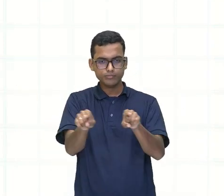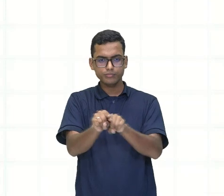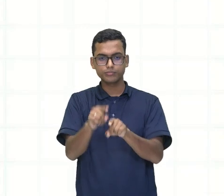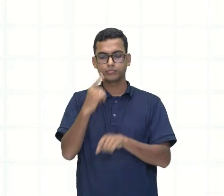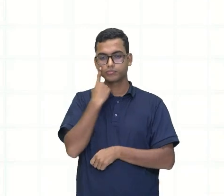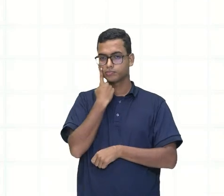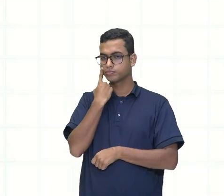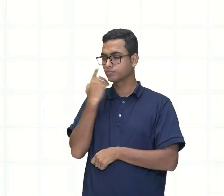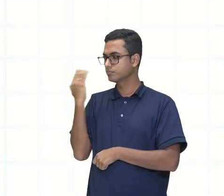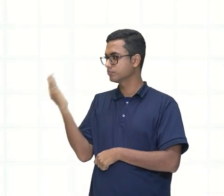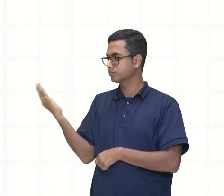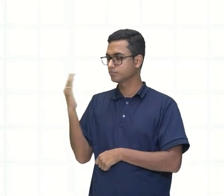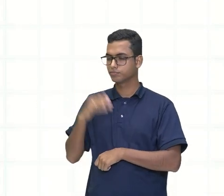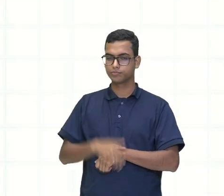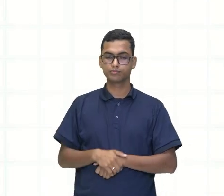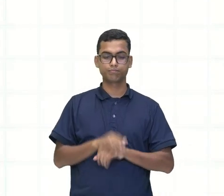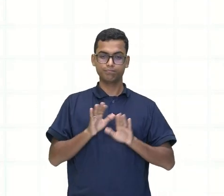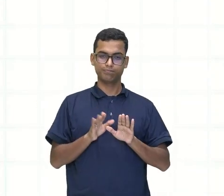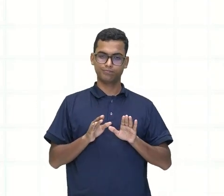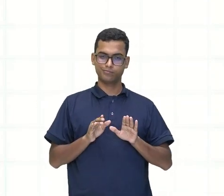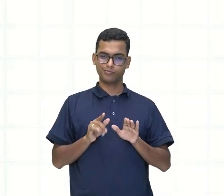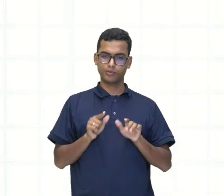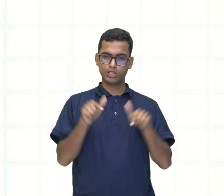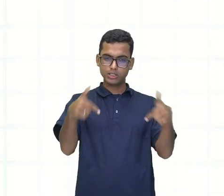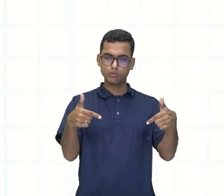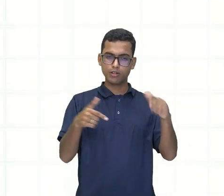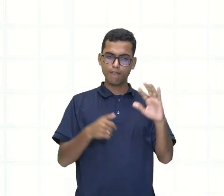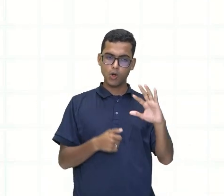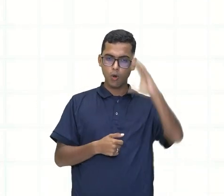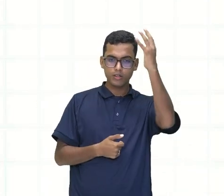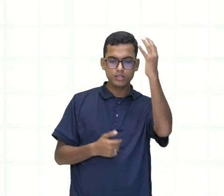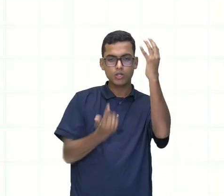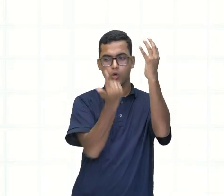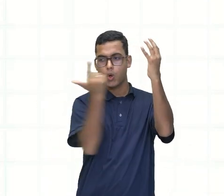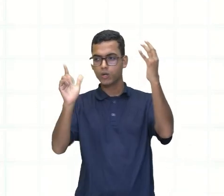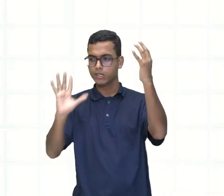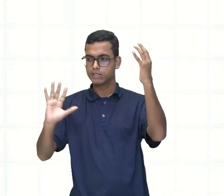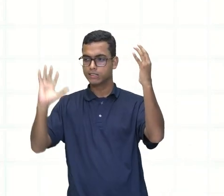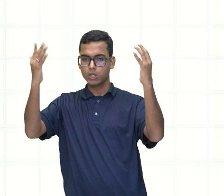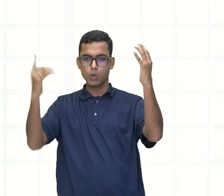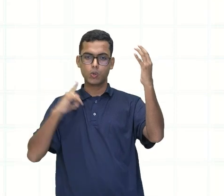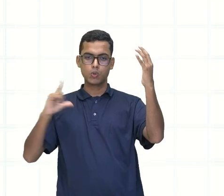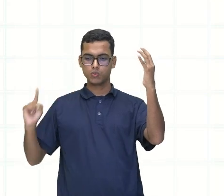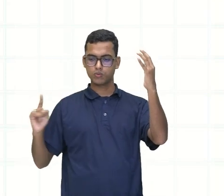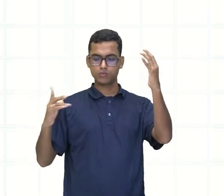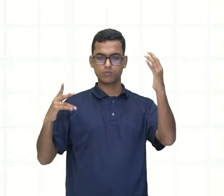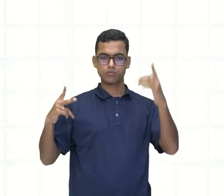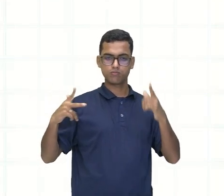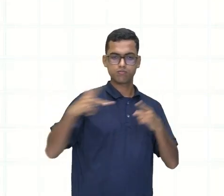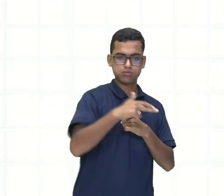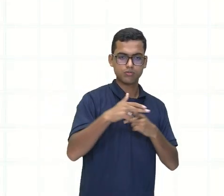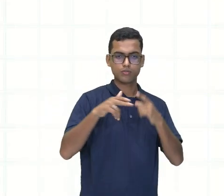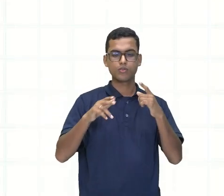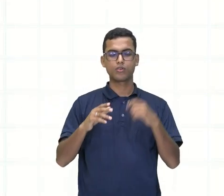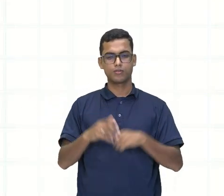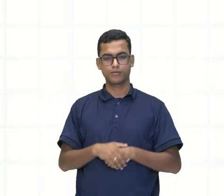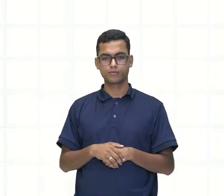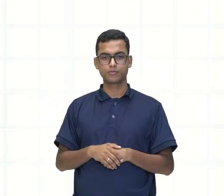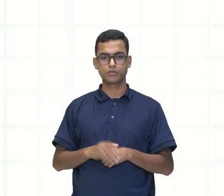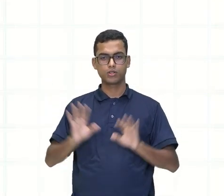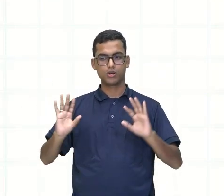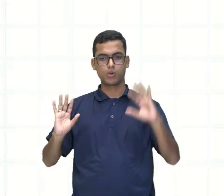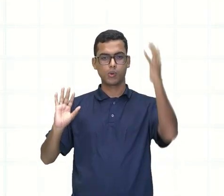uma estava, né, ocorrendo, certo? Então, nesses casos, a gente vai usar essas conjunções, ó, while